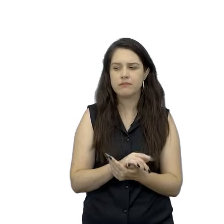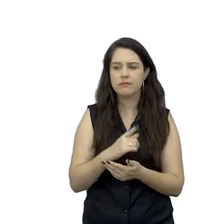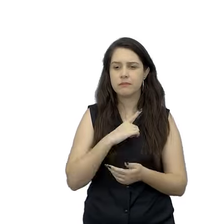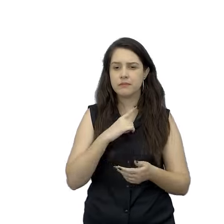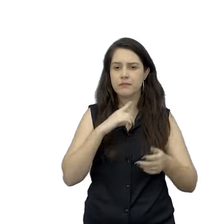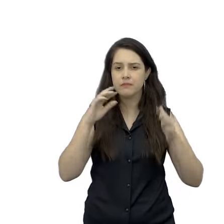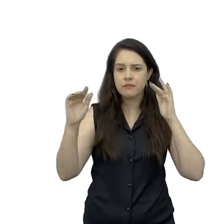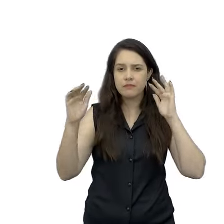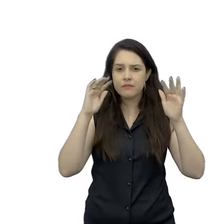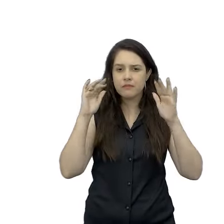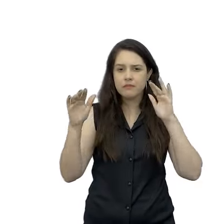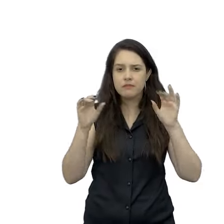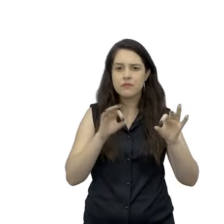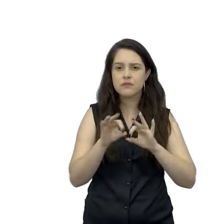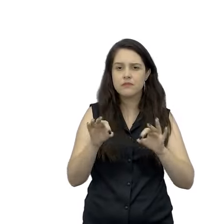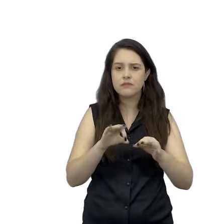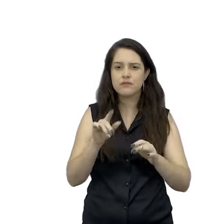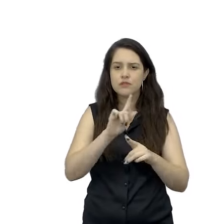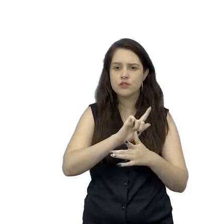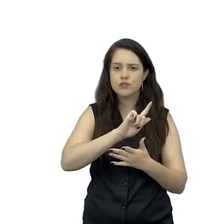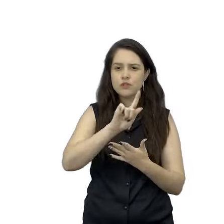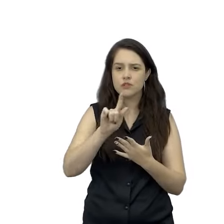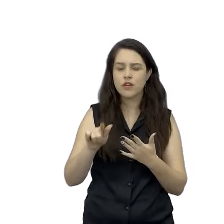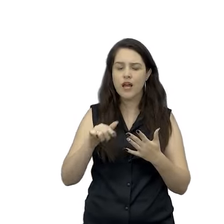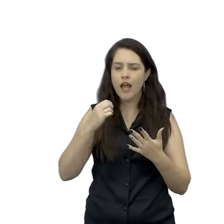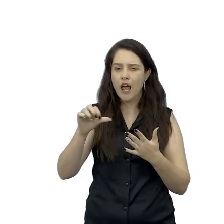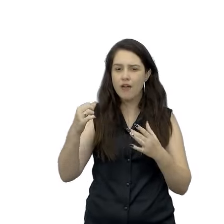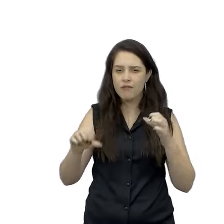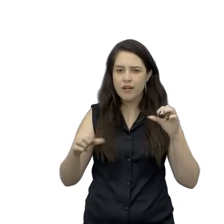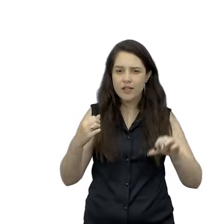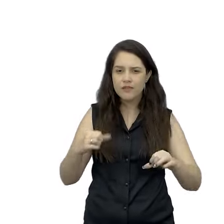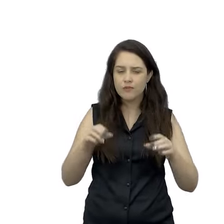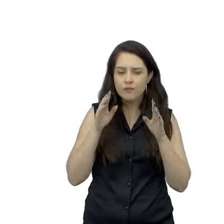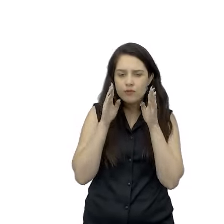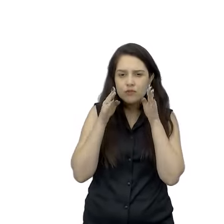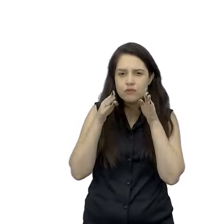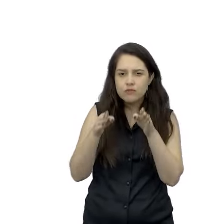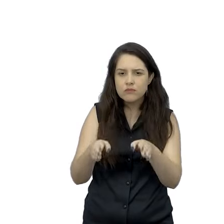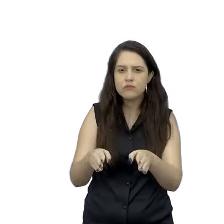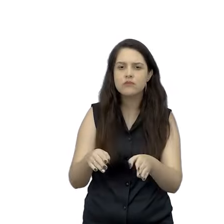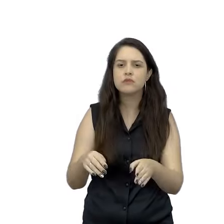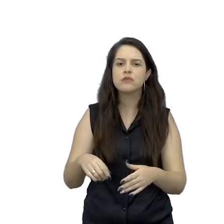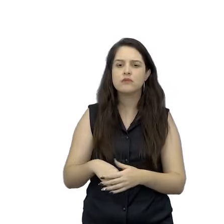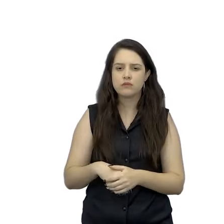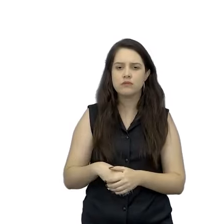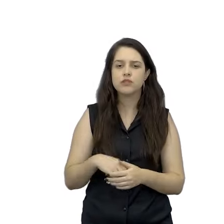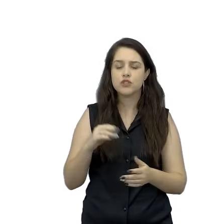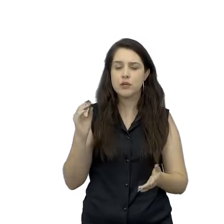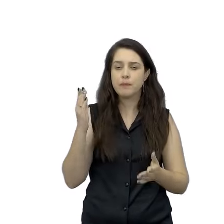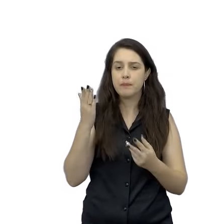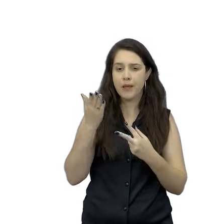pensem na avaliação diagnóstica, na avaliação de entrada, né, enfim, o desdobramento de